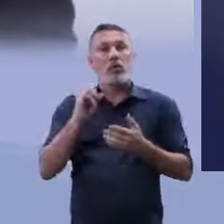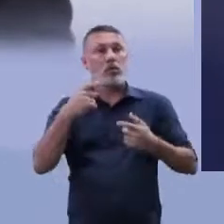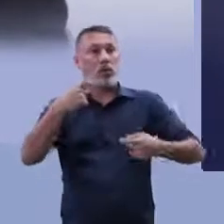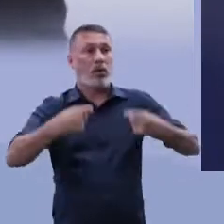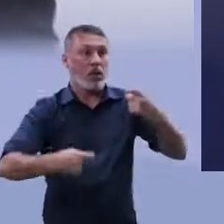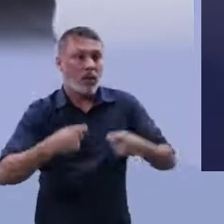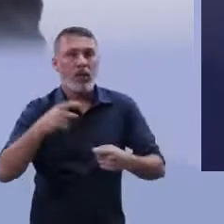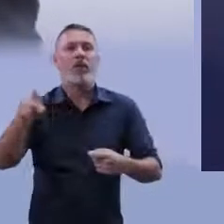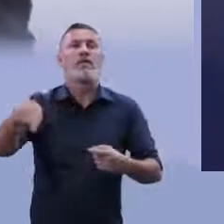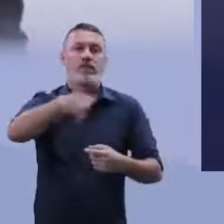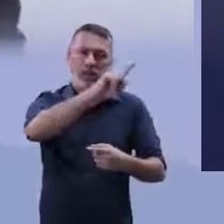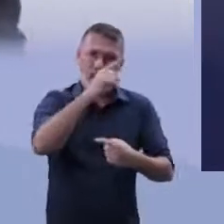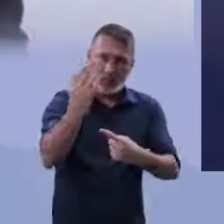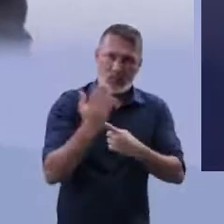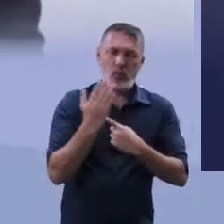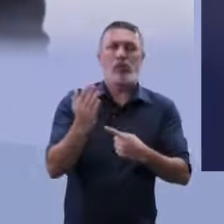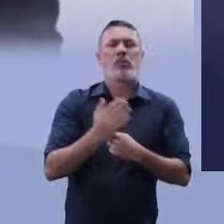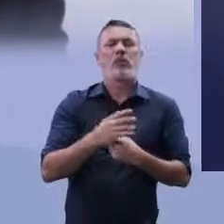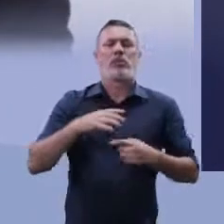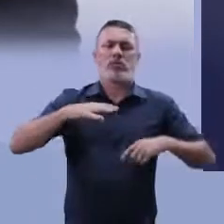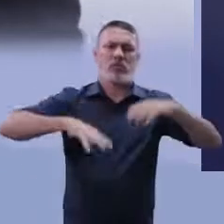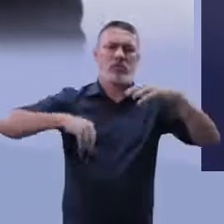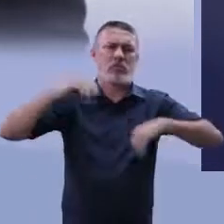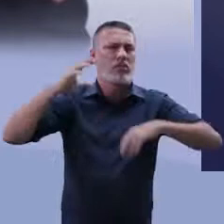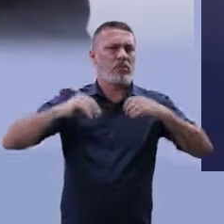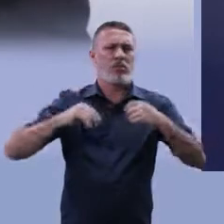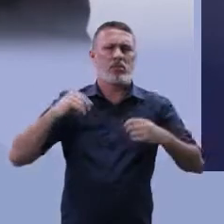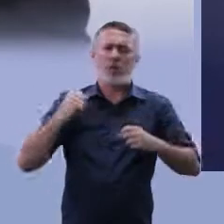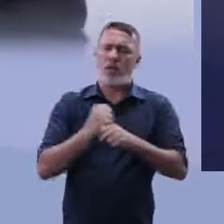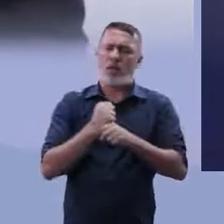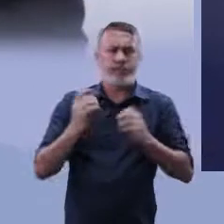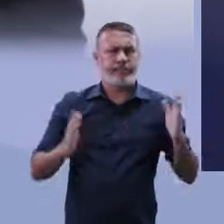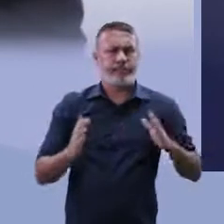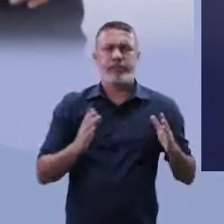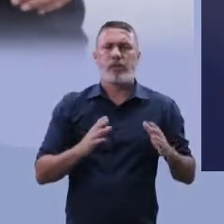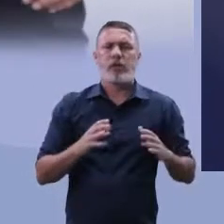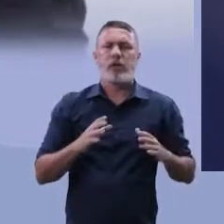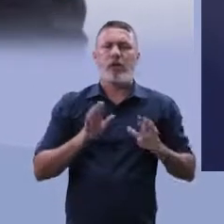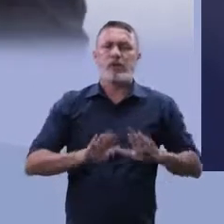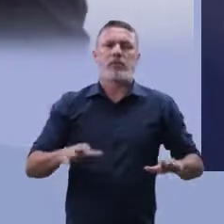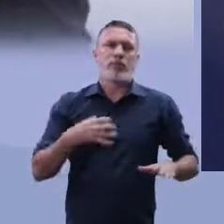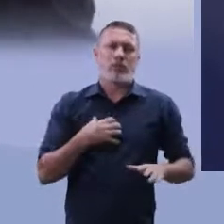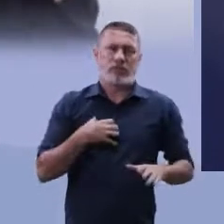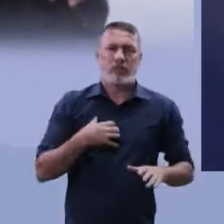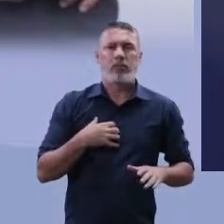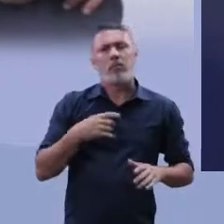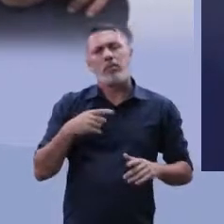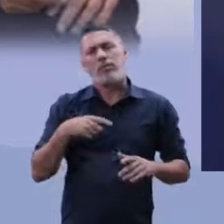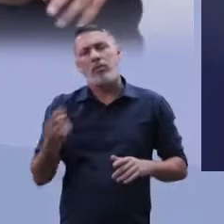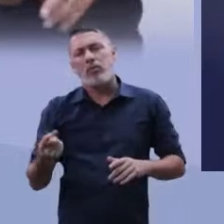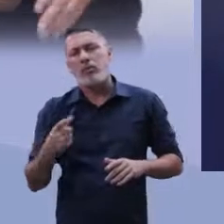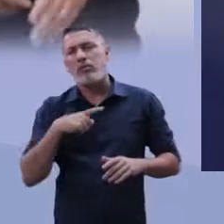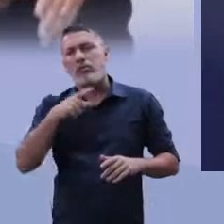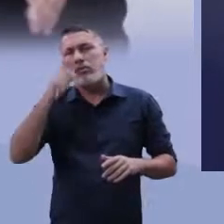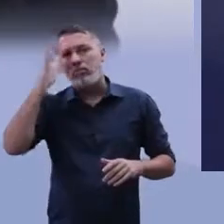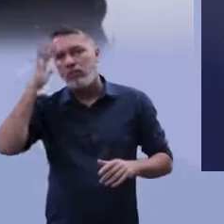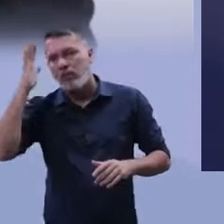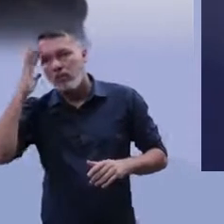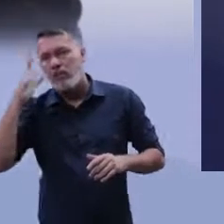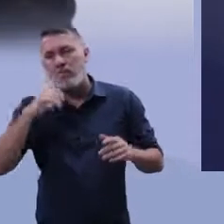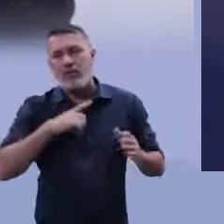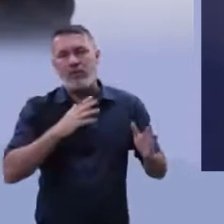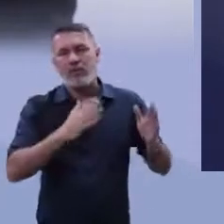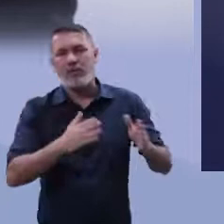administração do reino e na guerra quando necessário. Isso foi durante toda a Idade Média. E a gente ainda pode pensar que teve dois